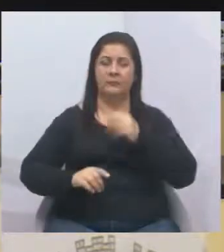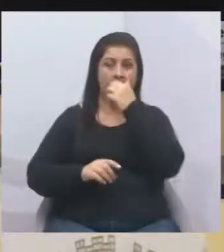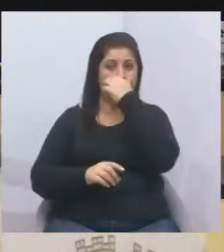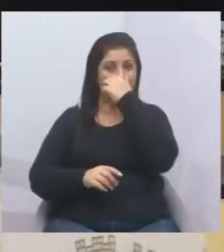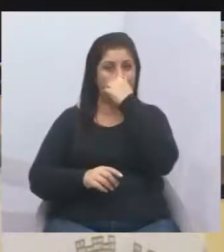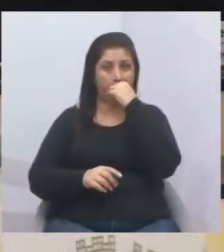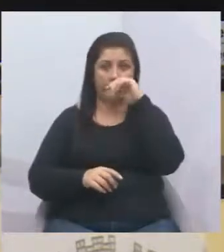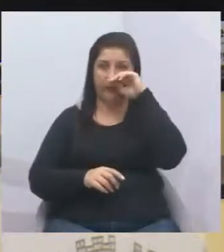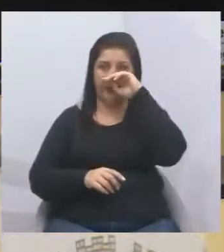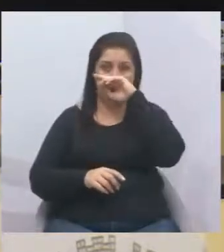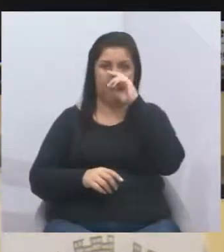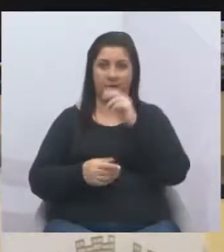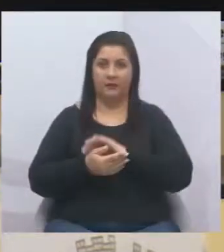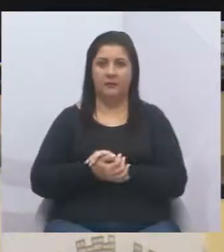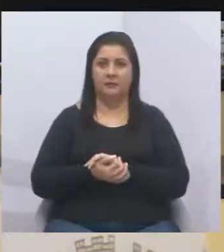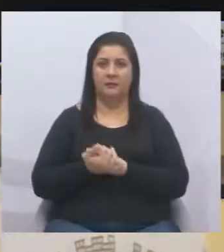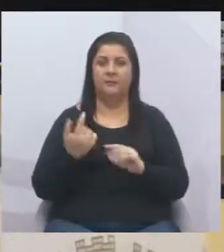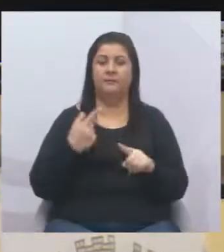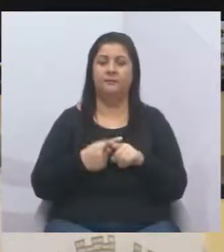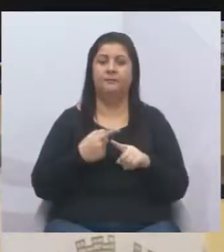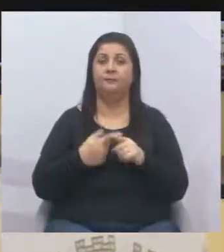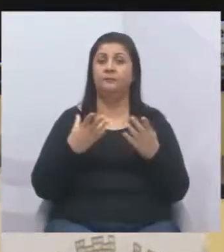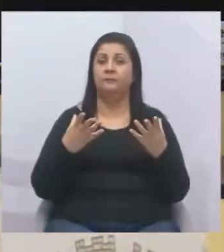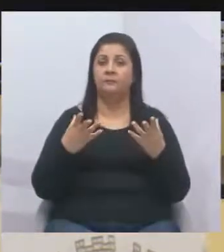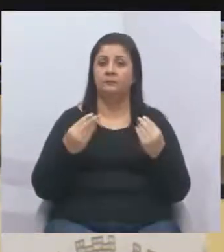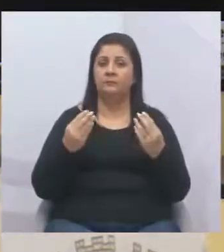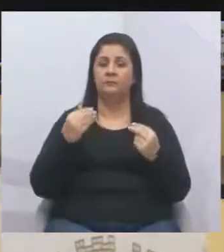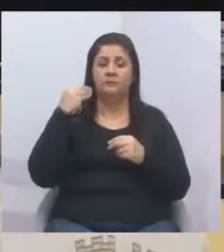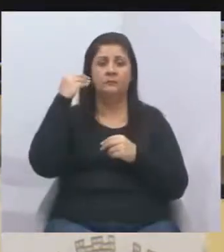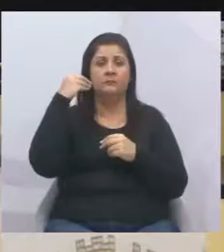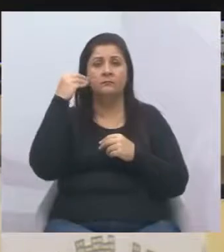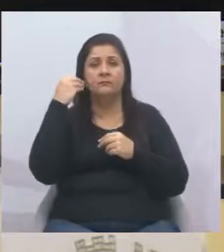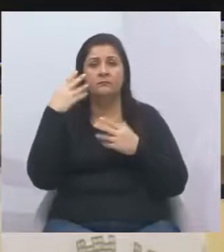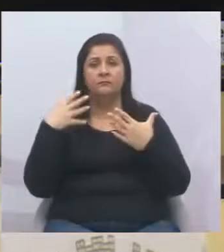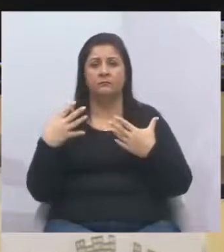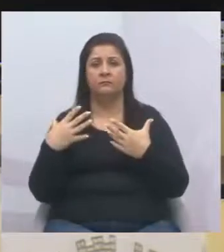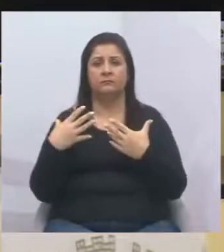poderem trabalhar, porque muitos estão tentando